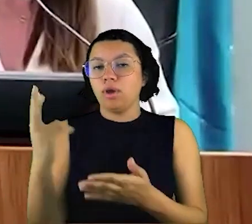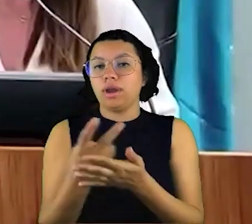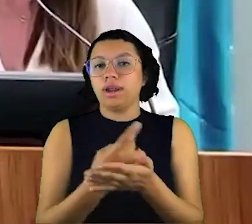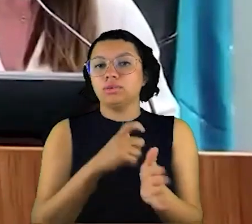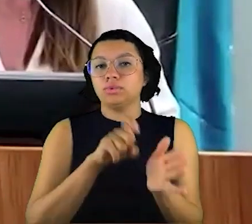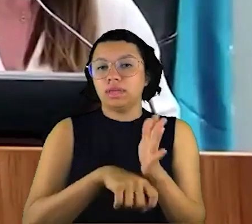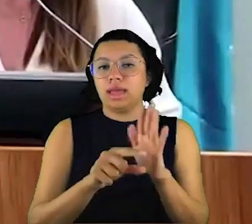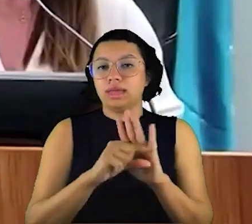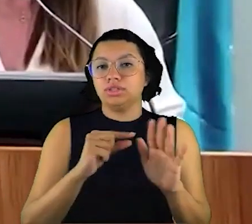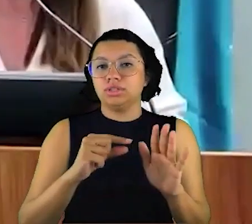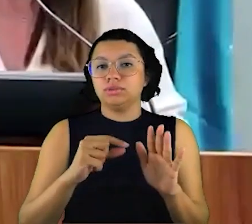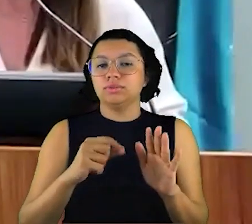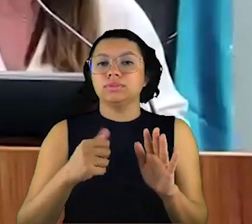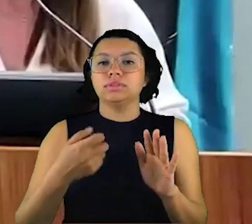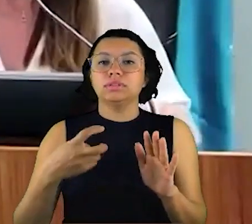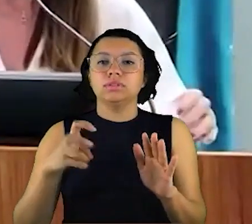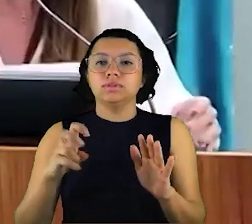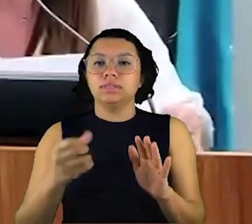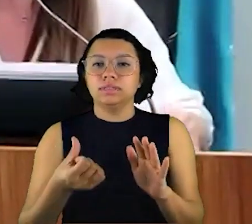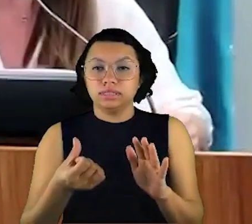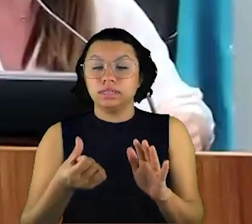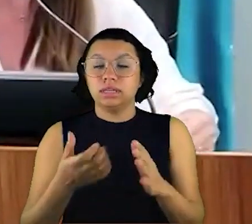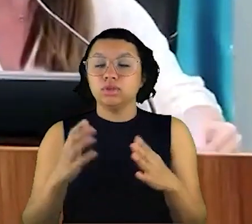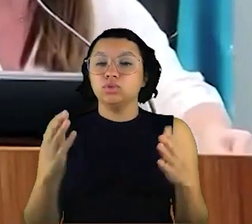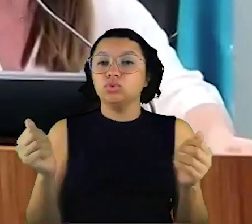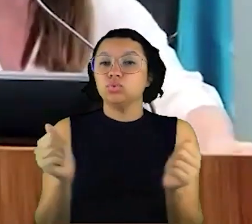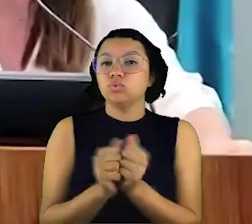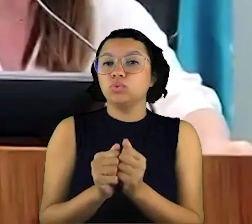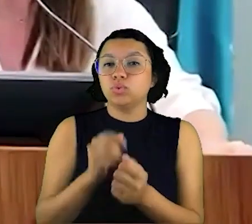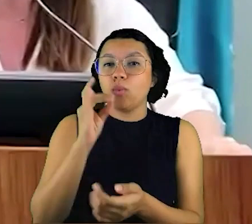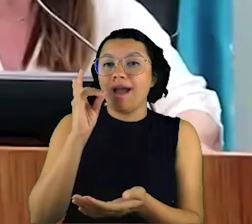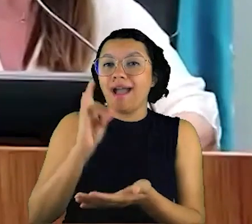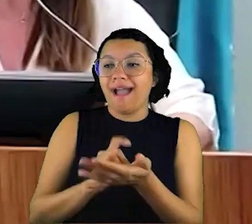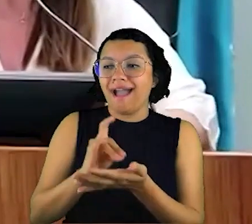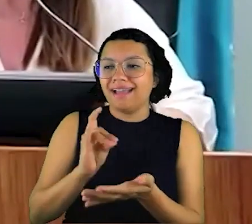156, com a realidade